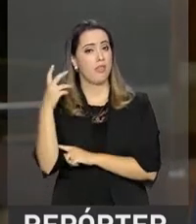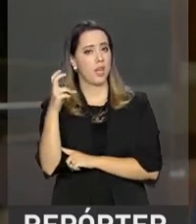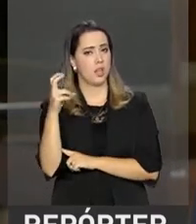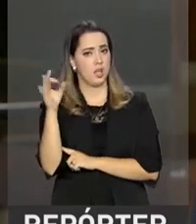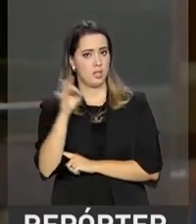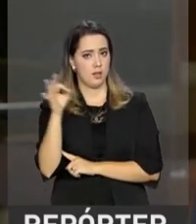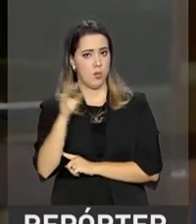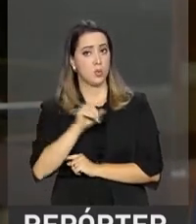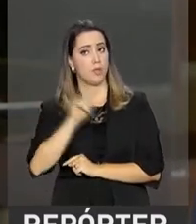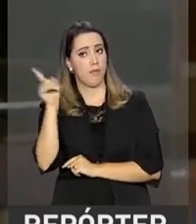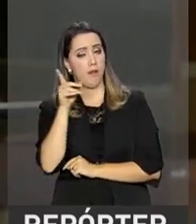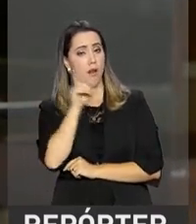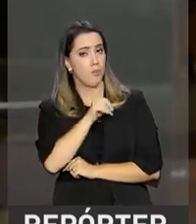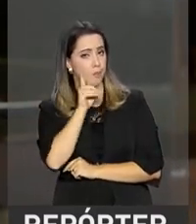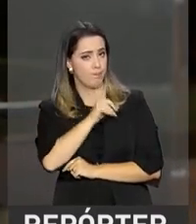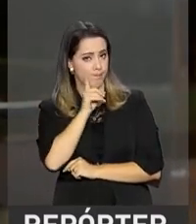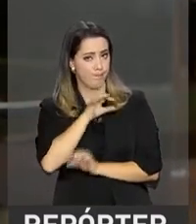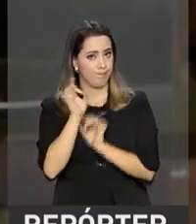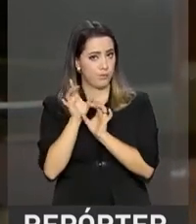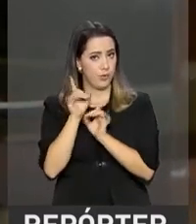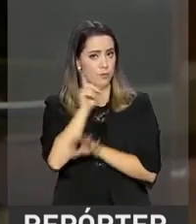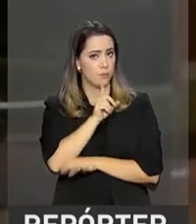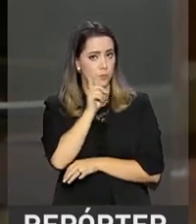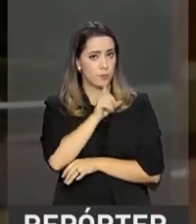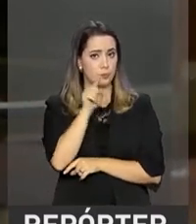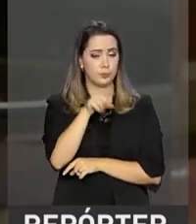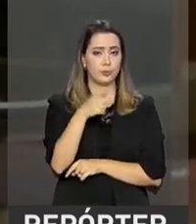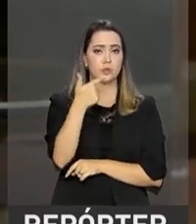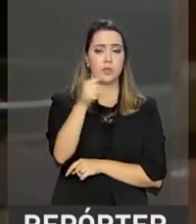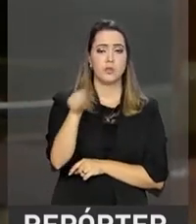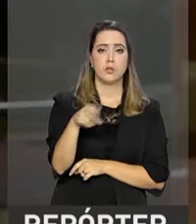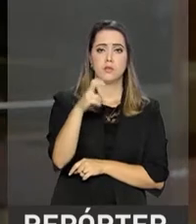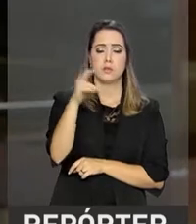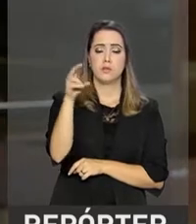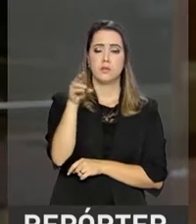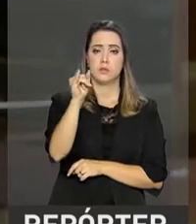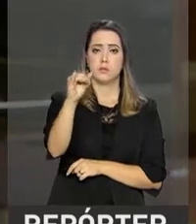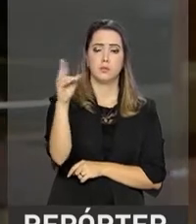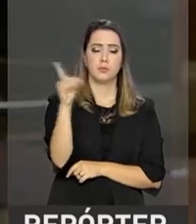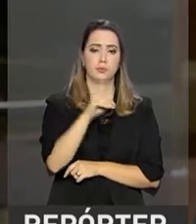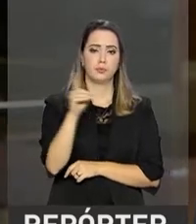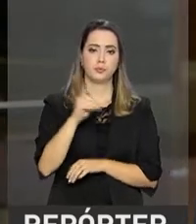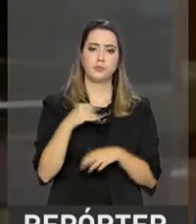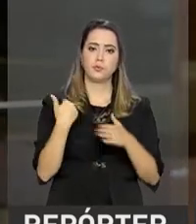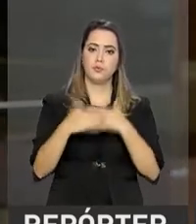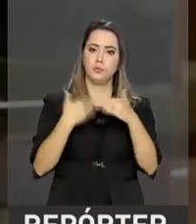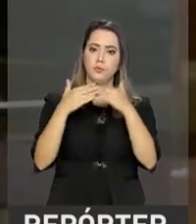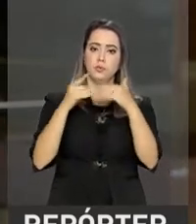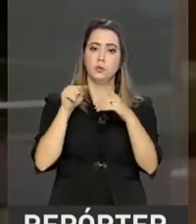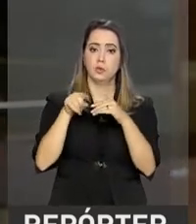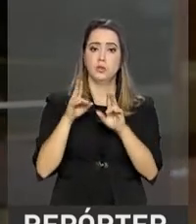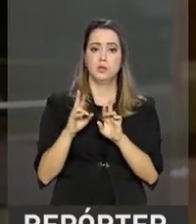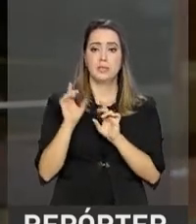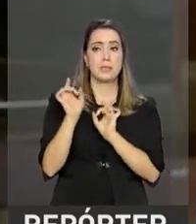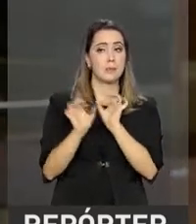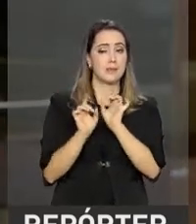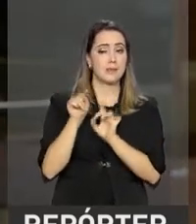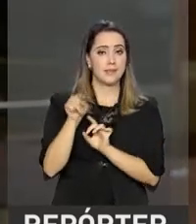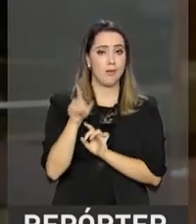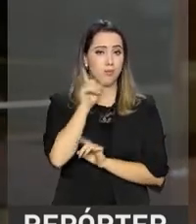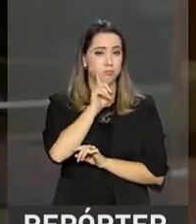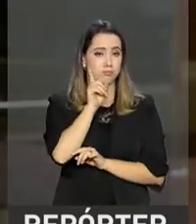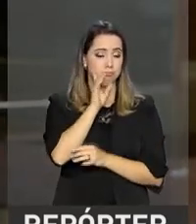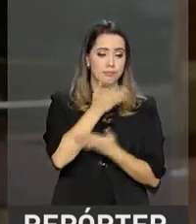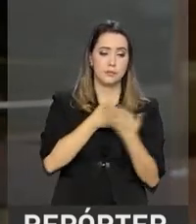norte americano o que gerou mais de dois bilhões e meio de dólares para além desta questão específica o